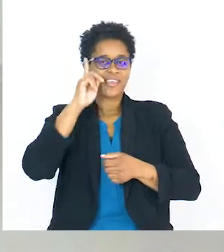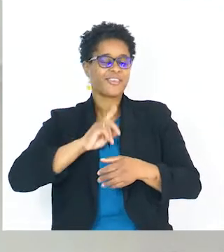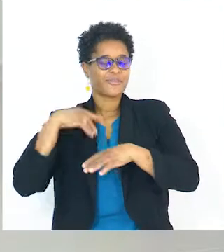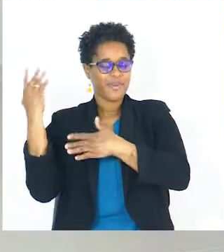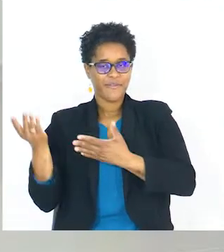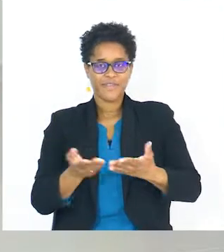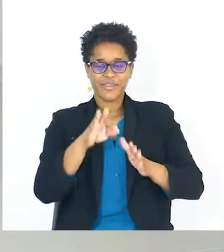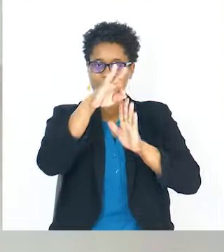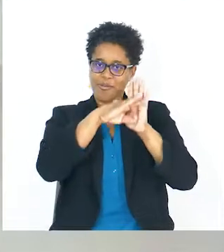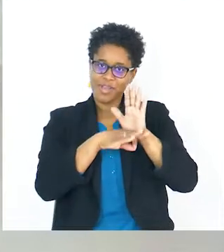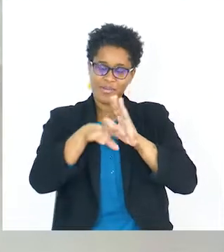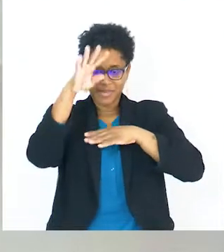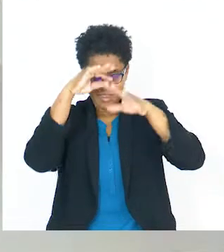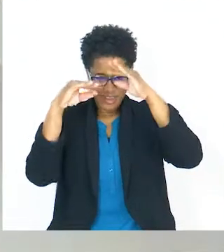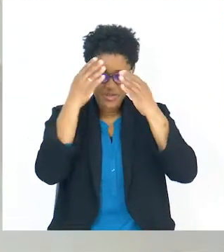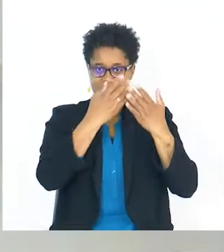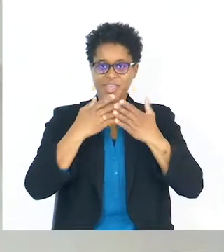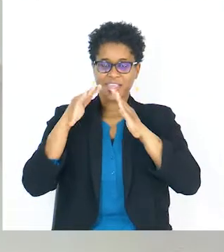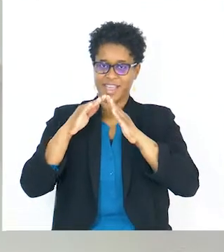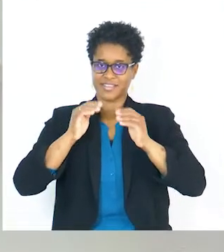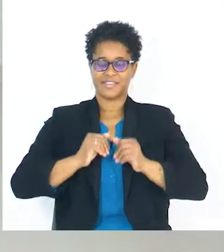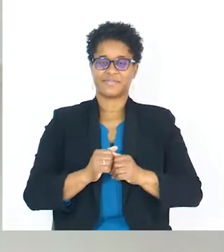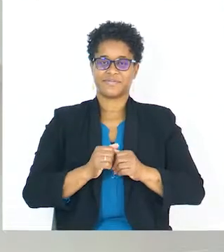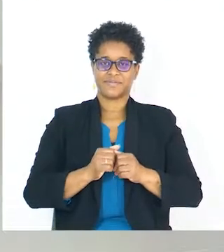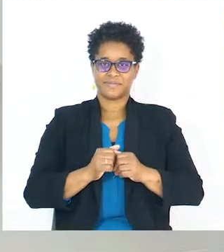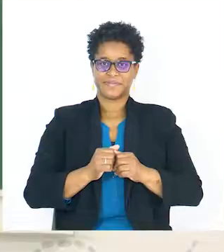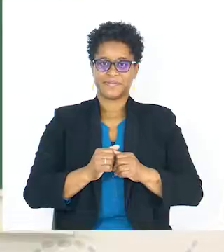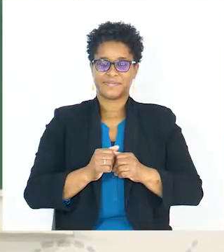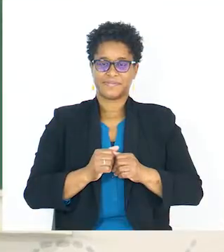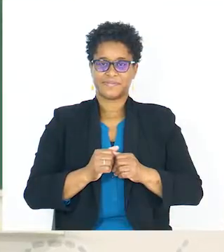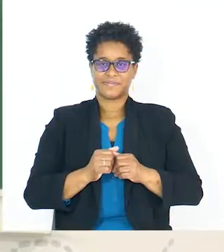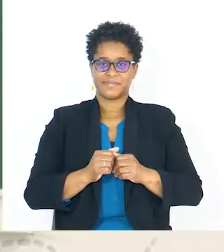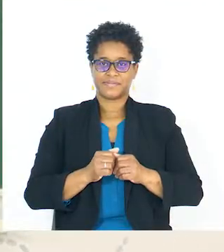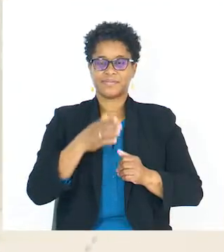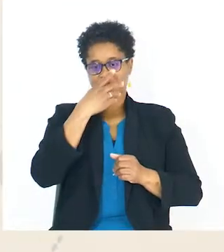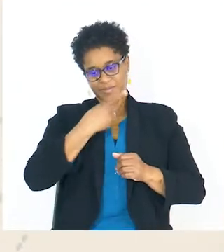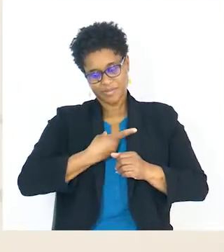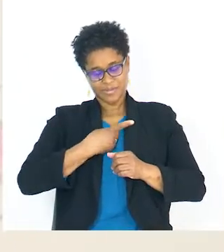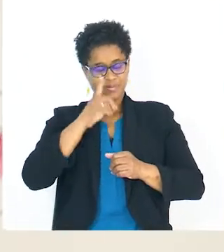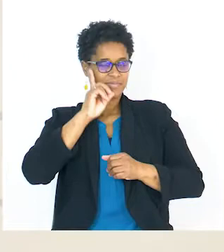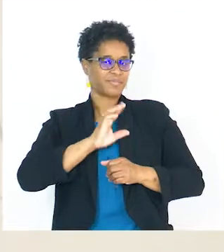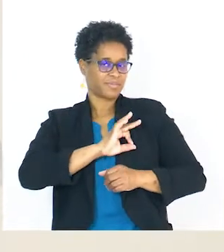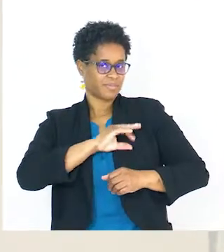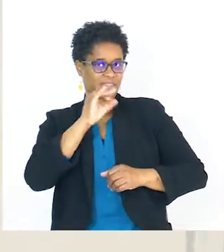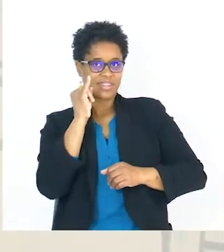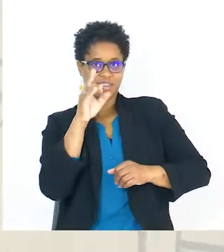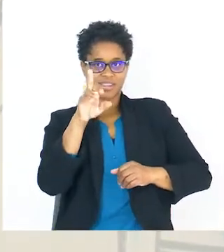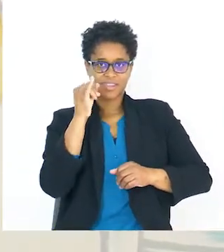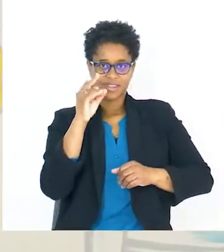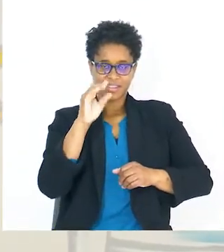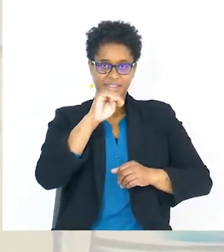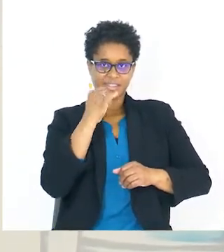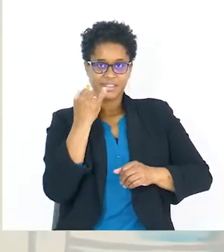e bem-vindas ao programa Aprender e Estudar em Casa. Eu sou a professora Iria